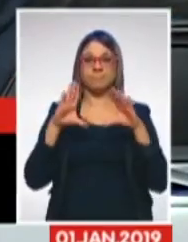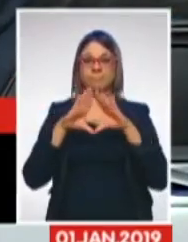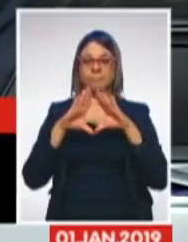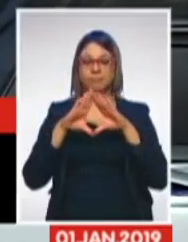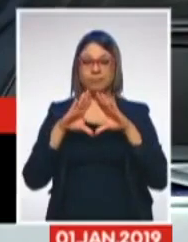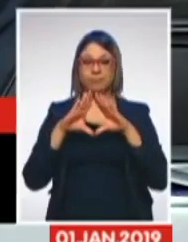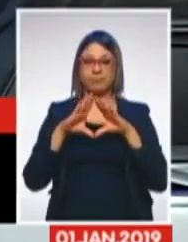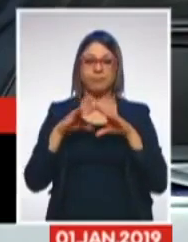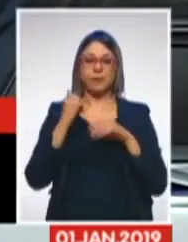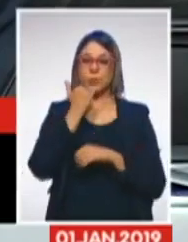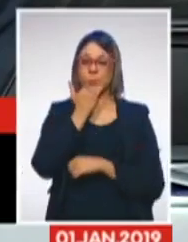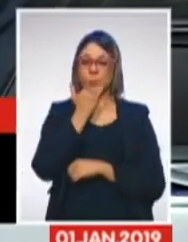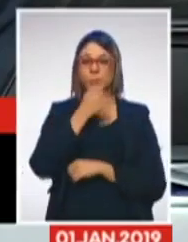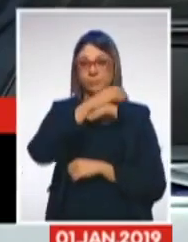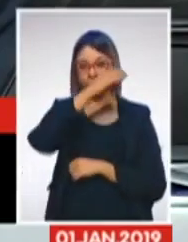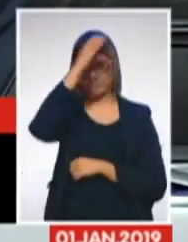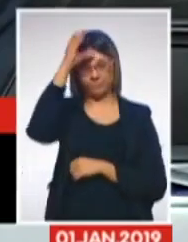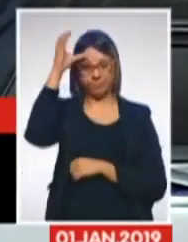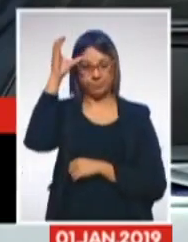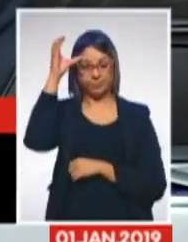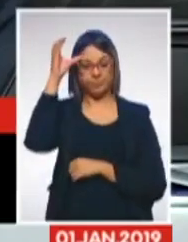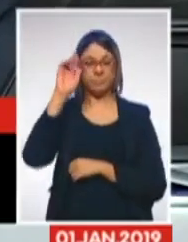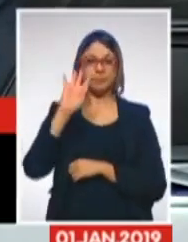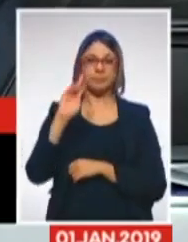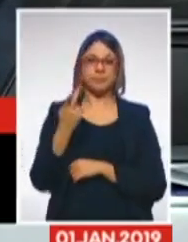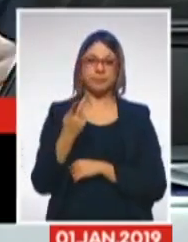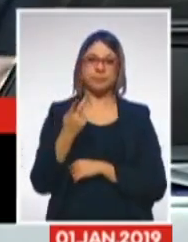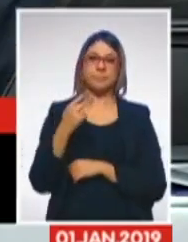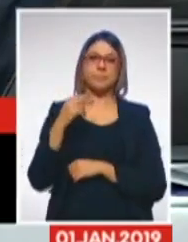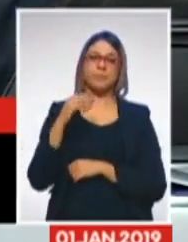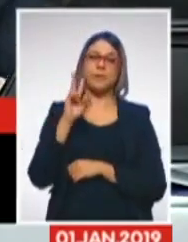Belo Horizonte, Vereadora Nelly Aquino.